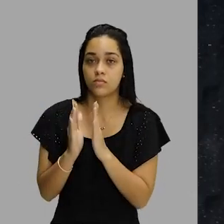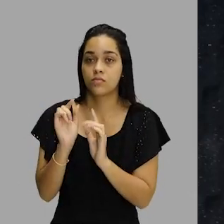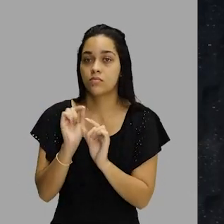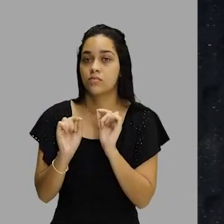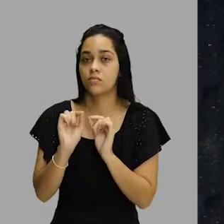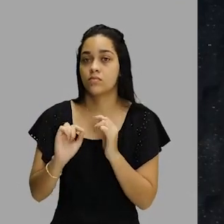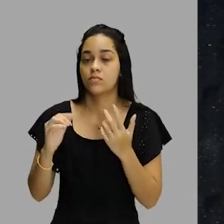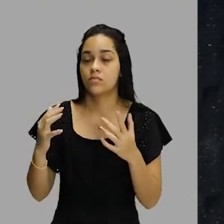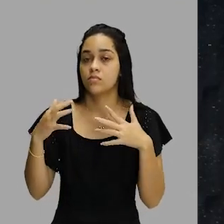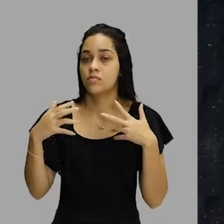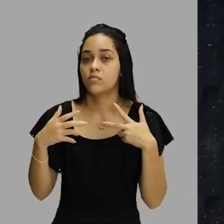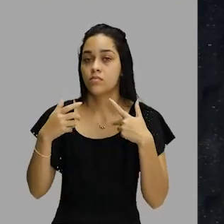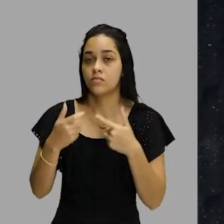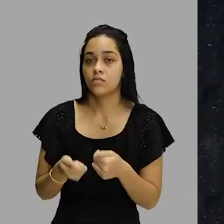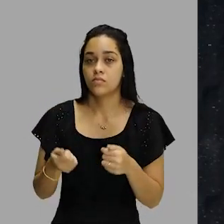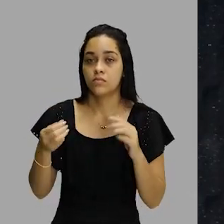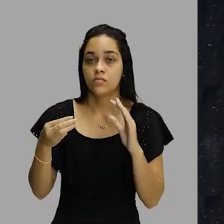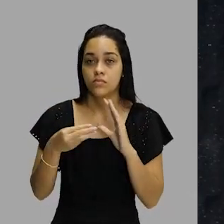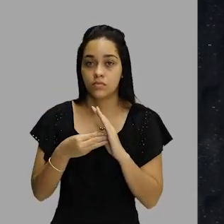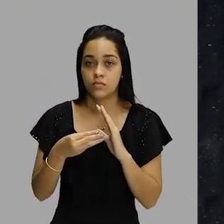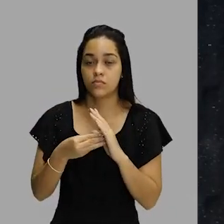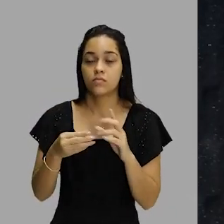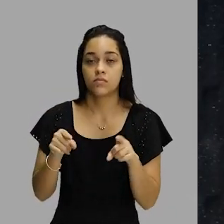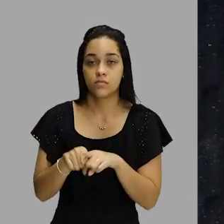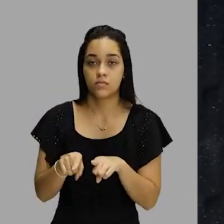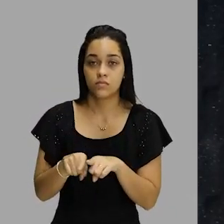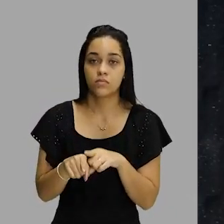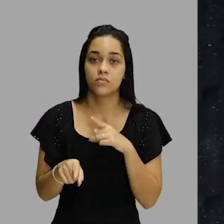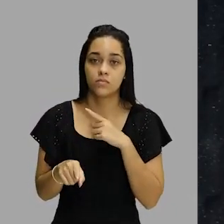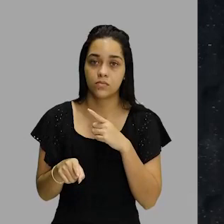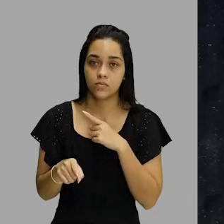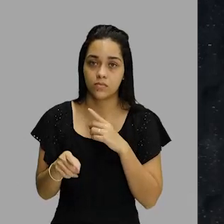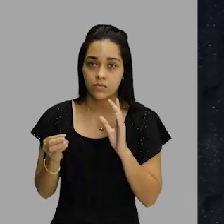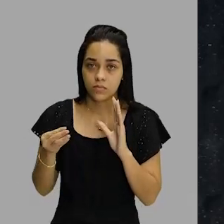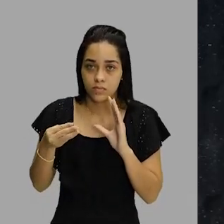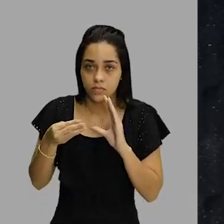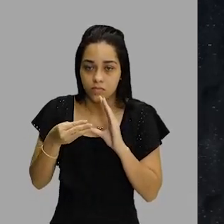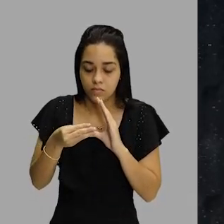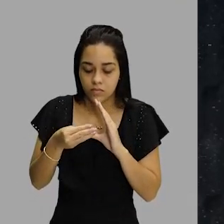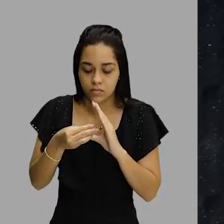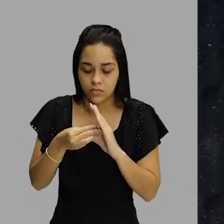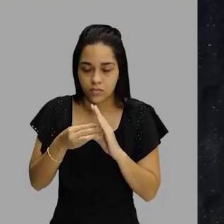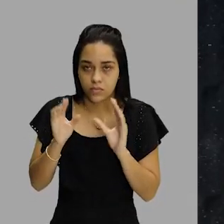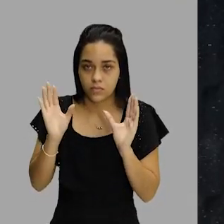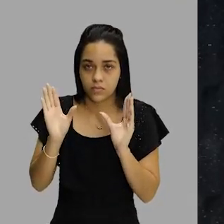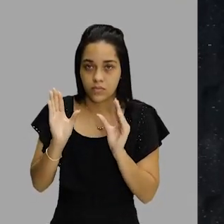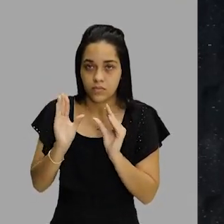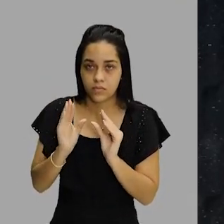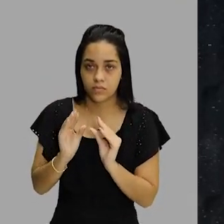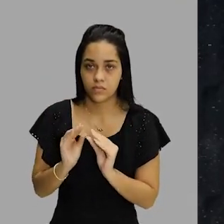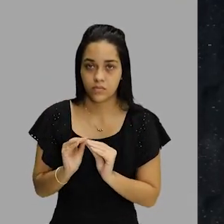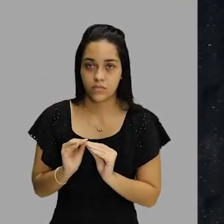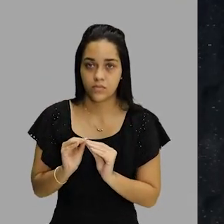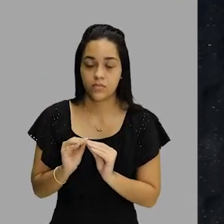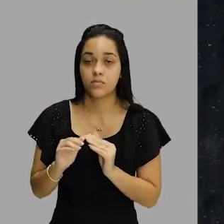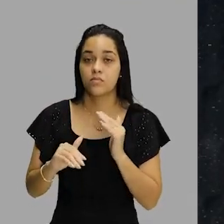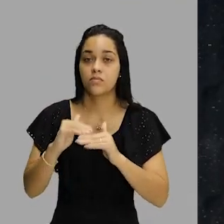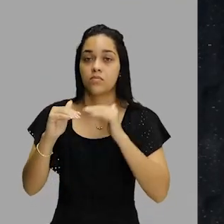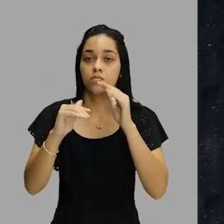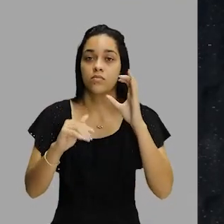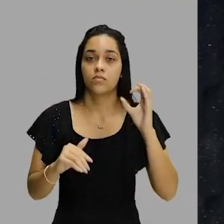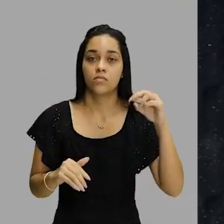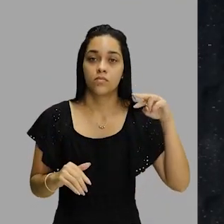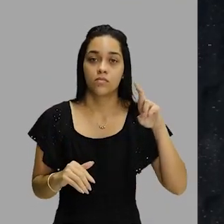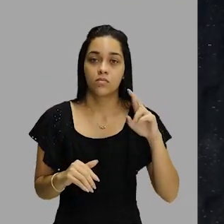que todas as células também sofram esse encurtamento e o músculo diminua de tamanho. E aí é o processo de